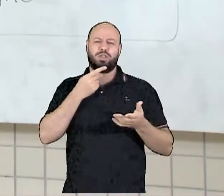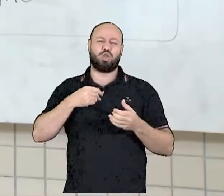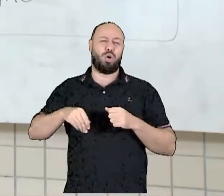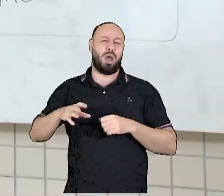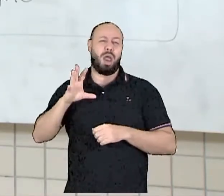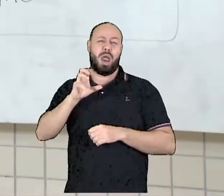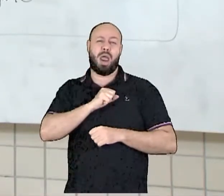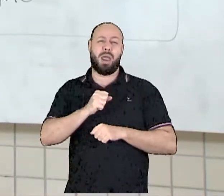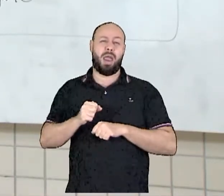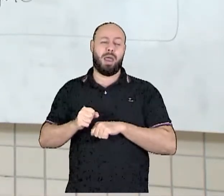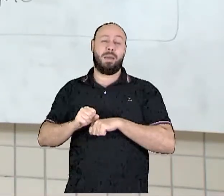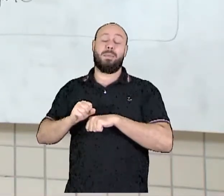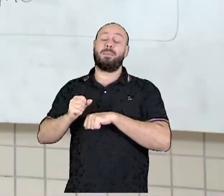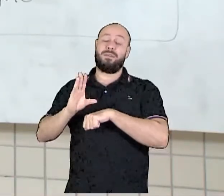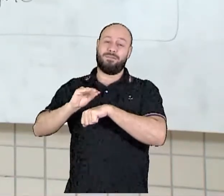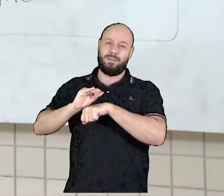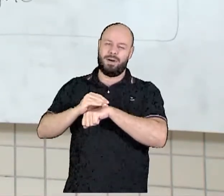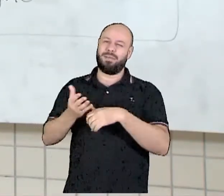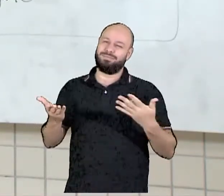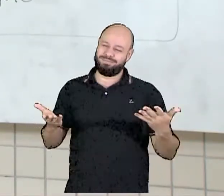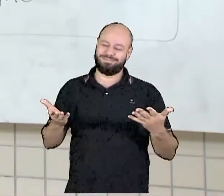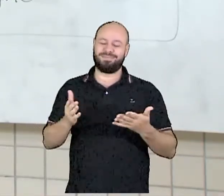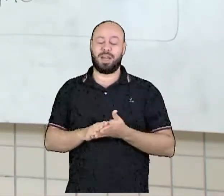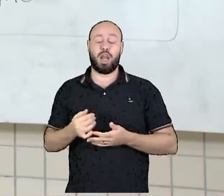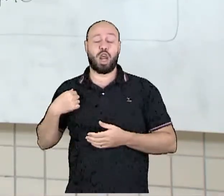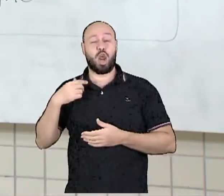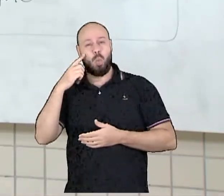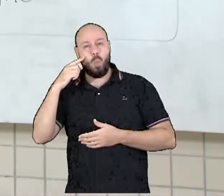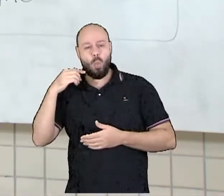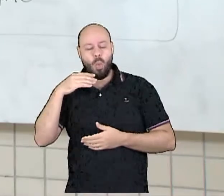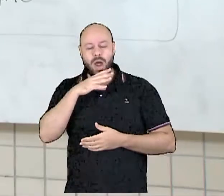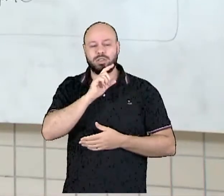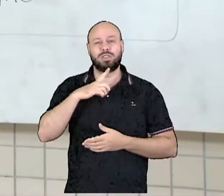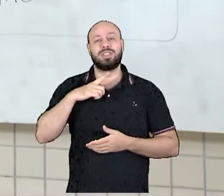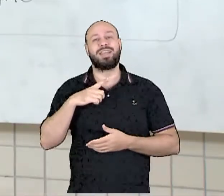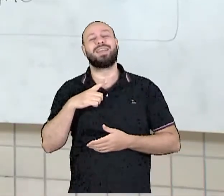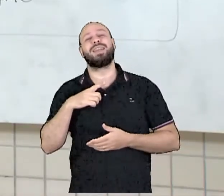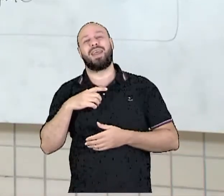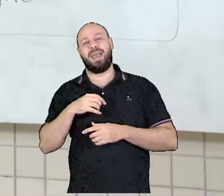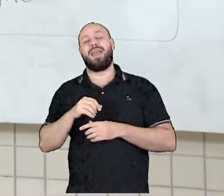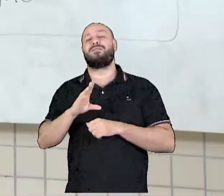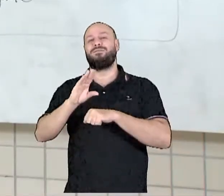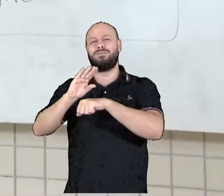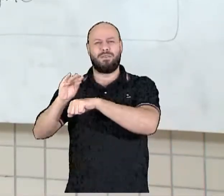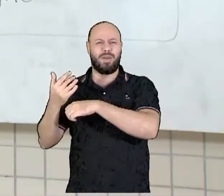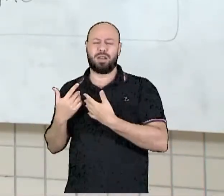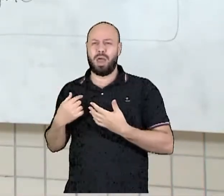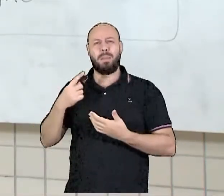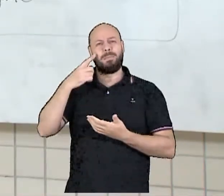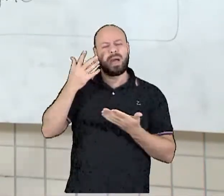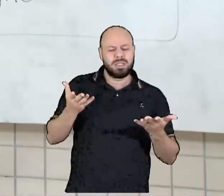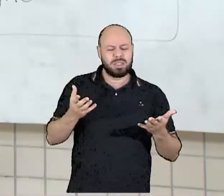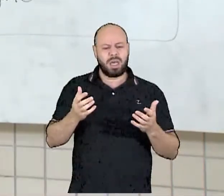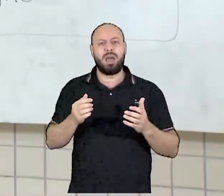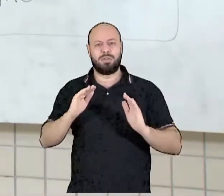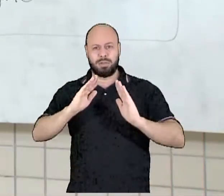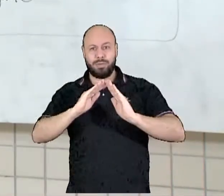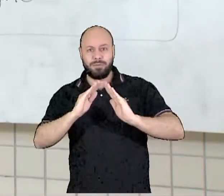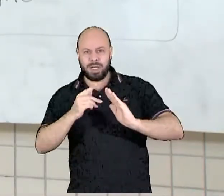tenham várias fotos em casa e procurem pegar imagens desse período de pandemia, já que nós